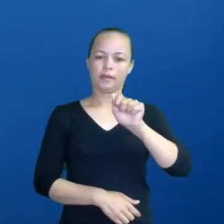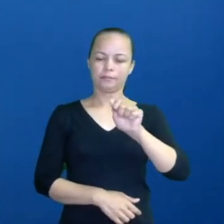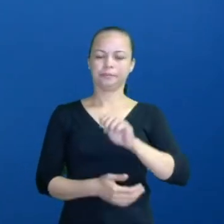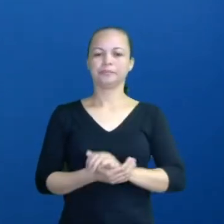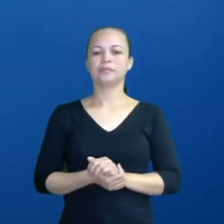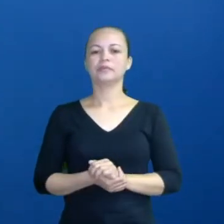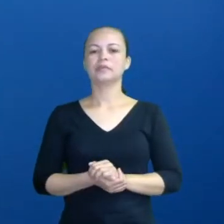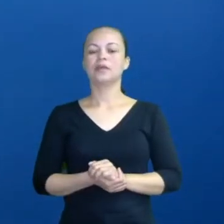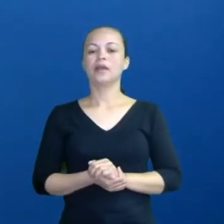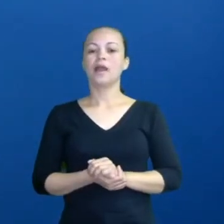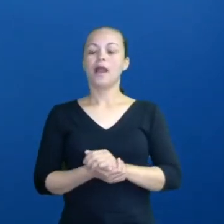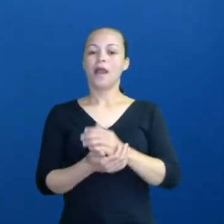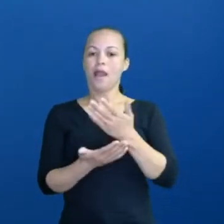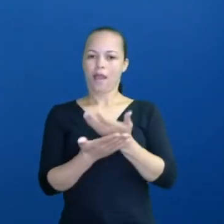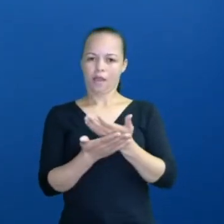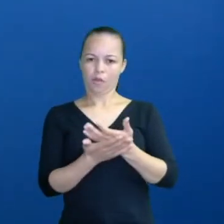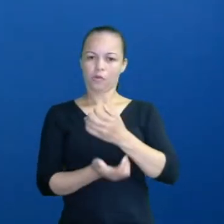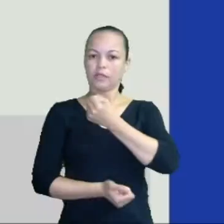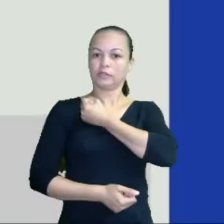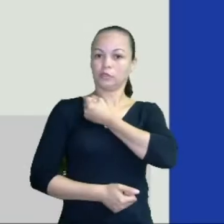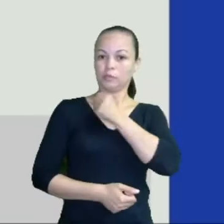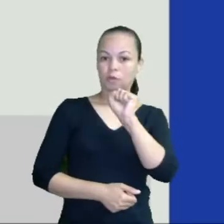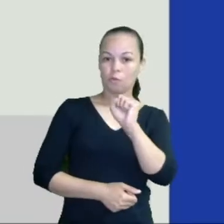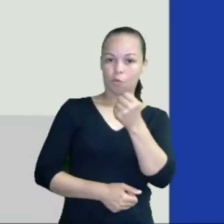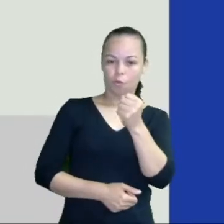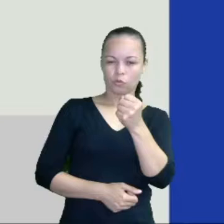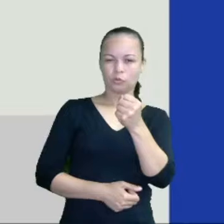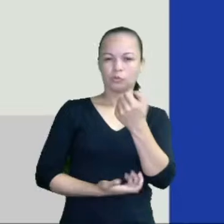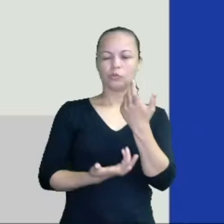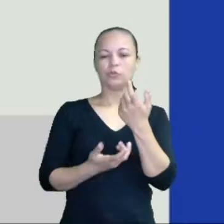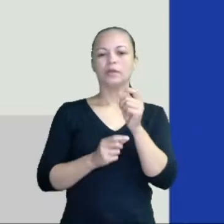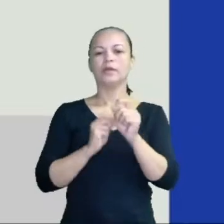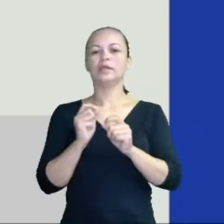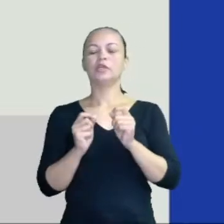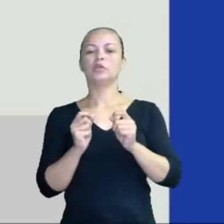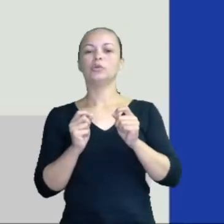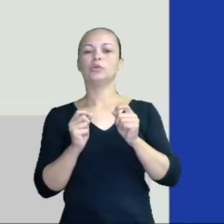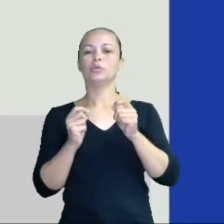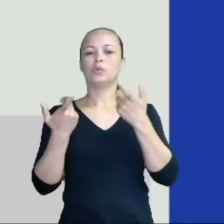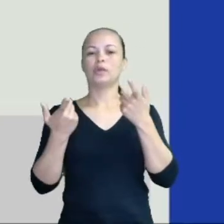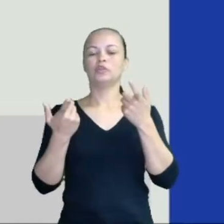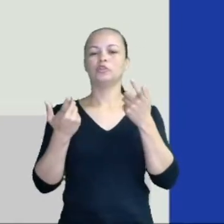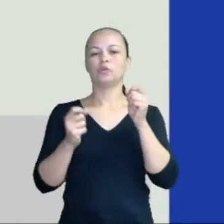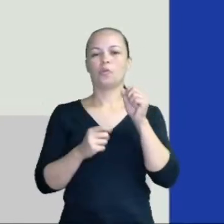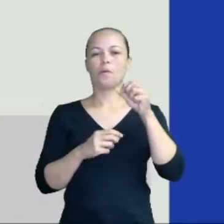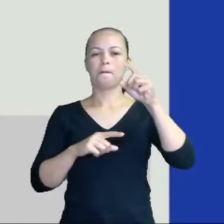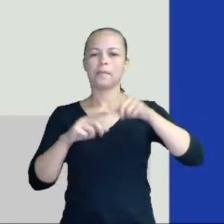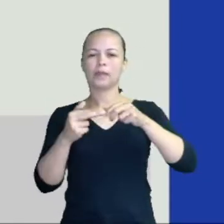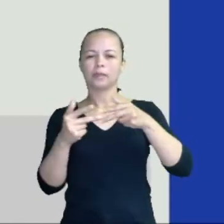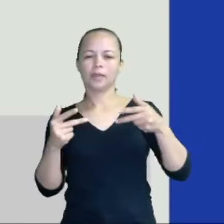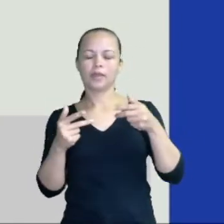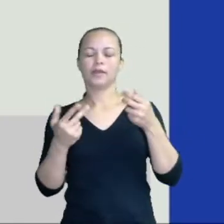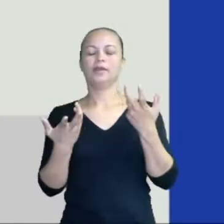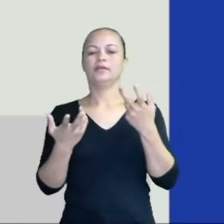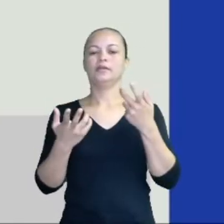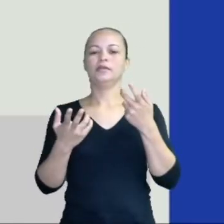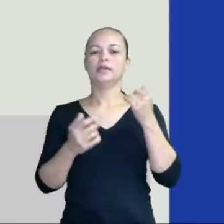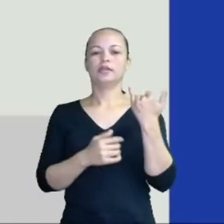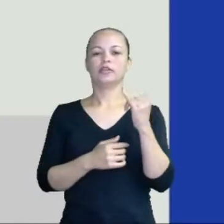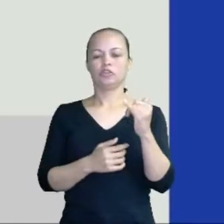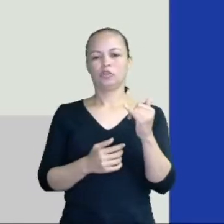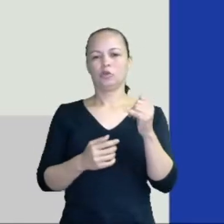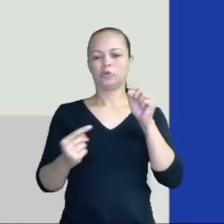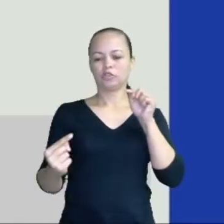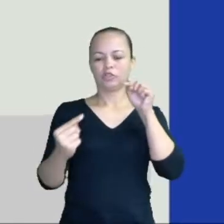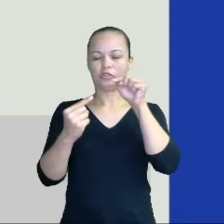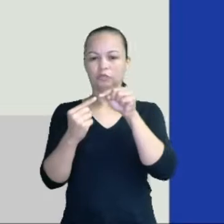A aula será a aula de número 8 e o eixo Matéria e Energia. Objetivo do